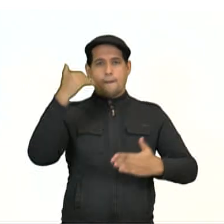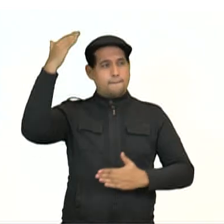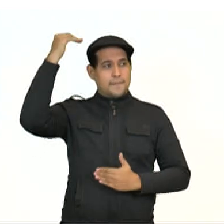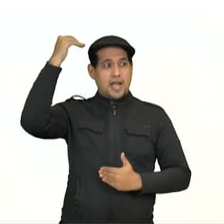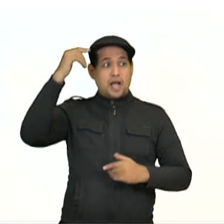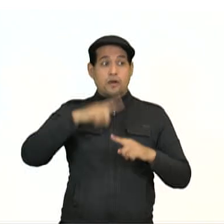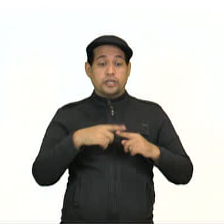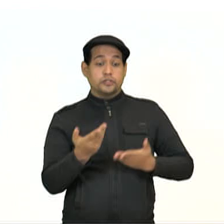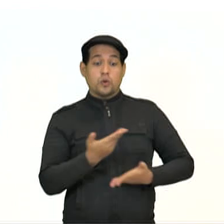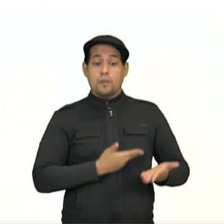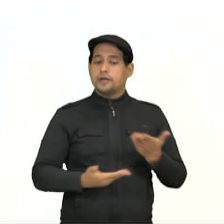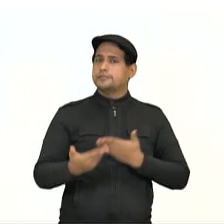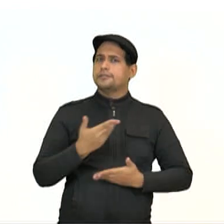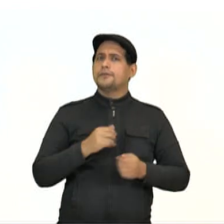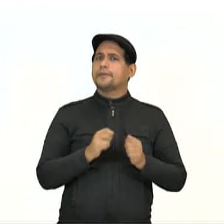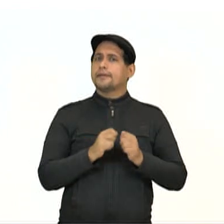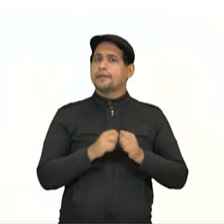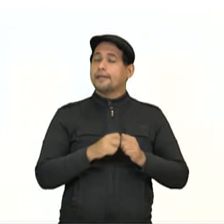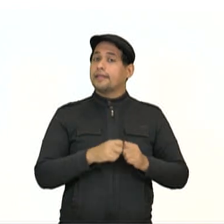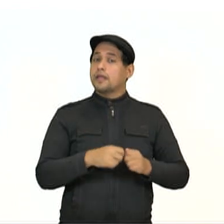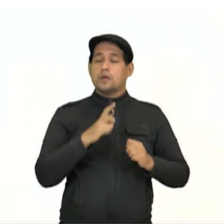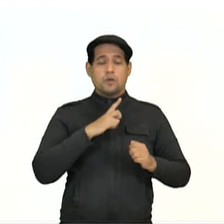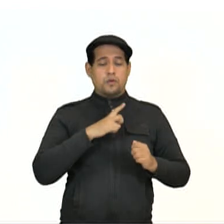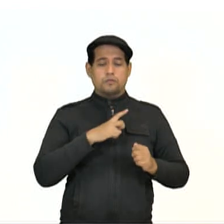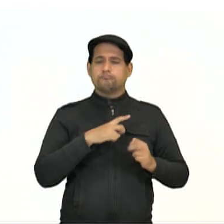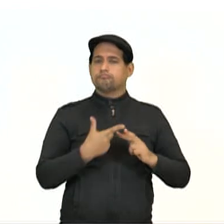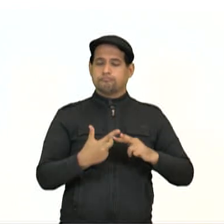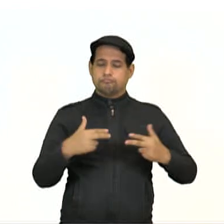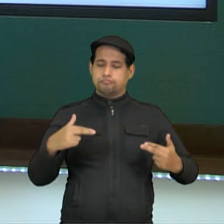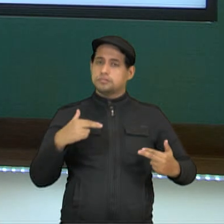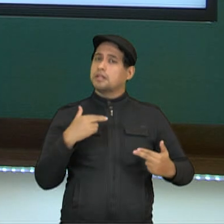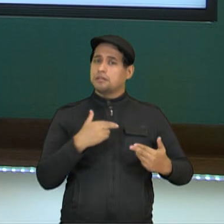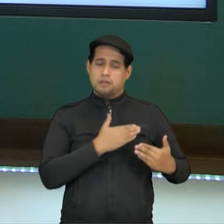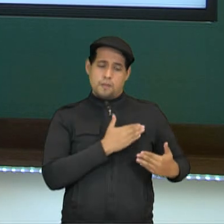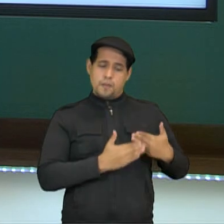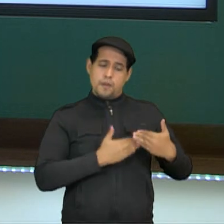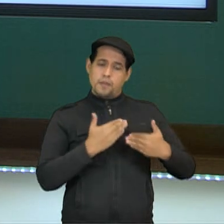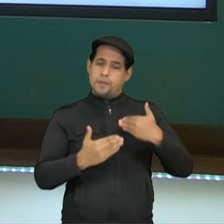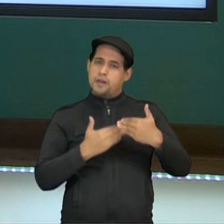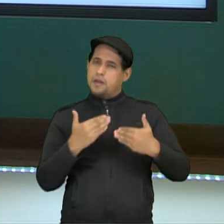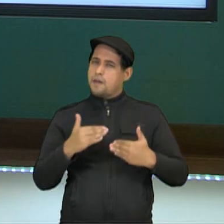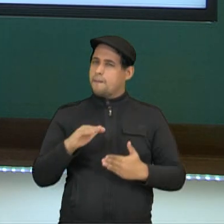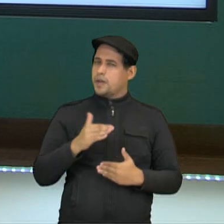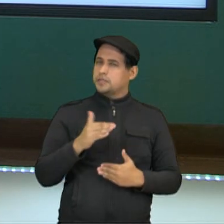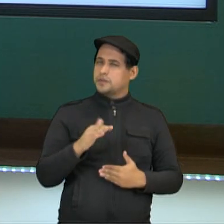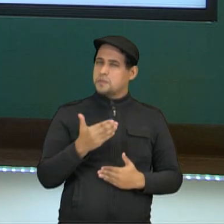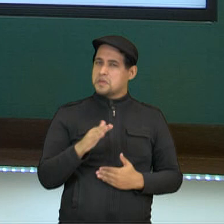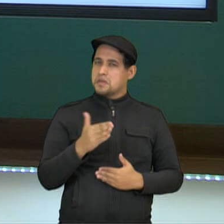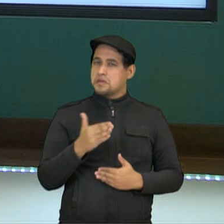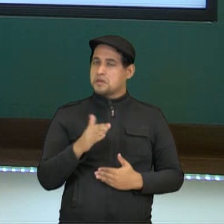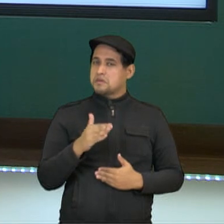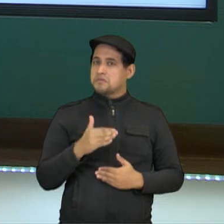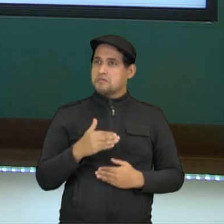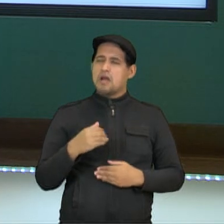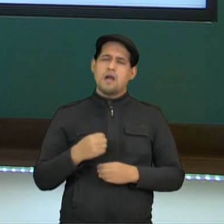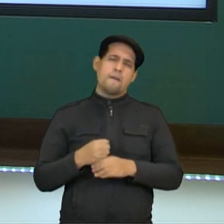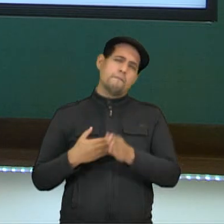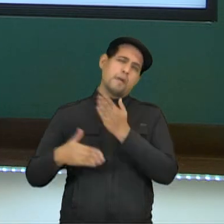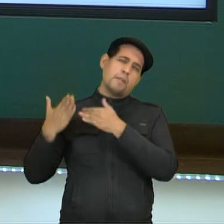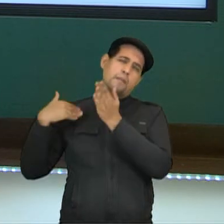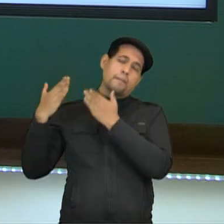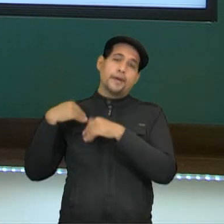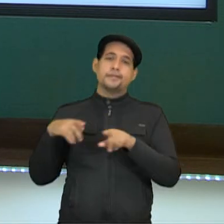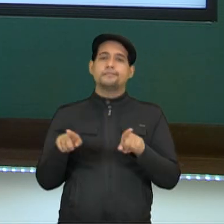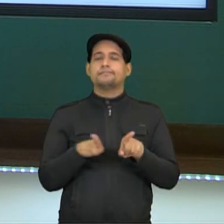gente compartilha com eles um ancestral comum, que é um primata que aproximadamente há um tempão lá